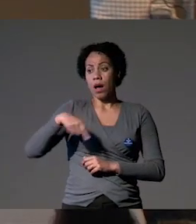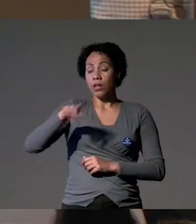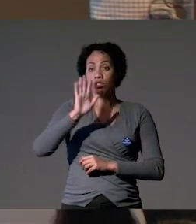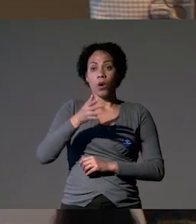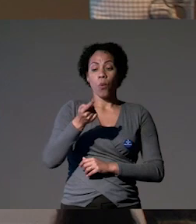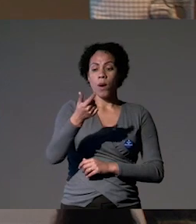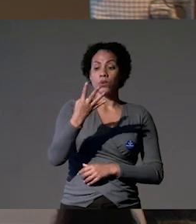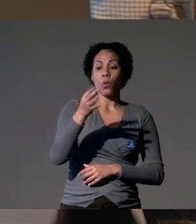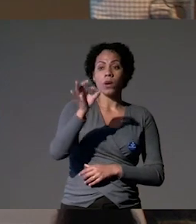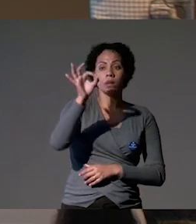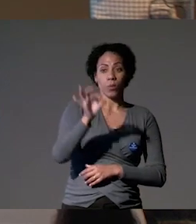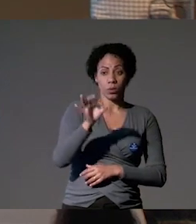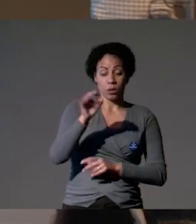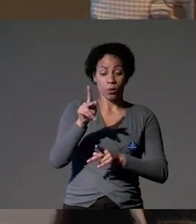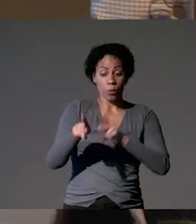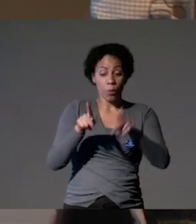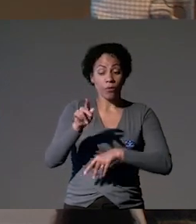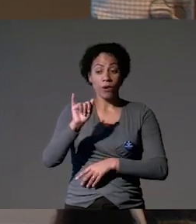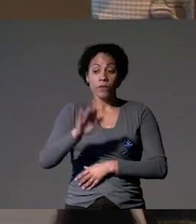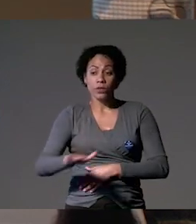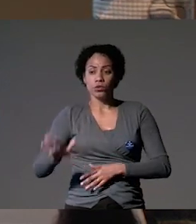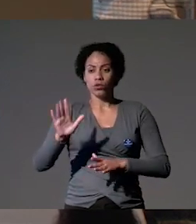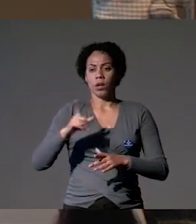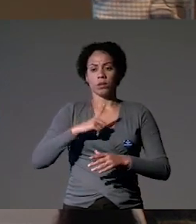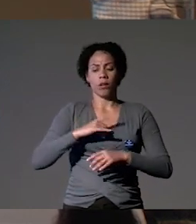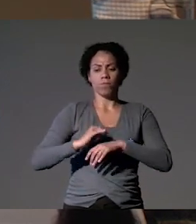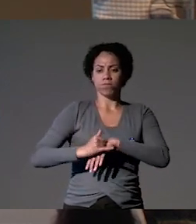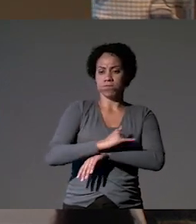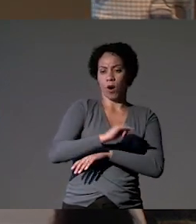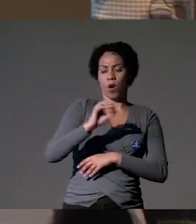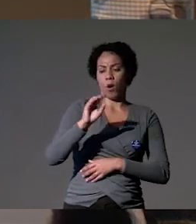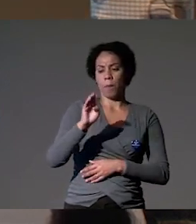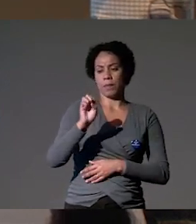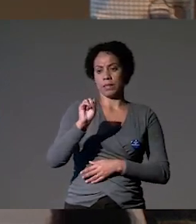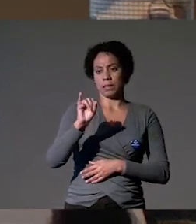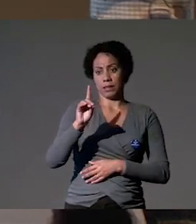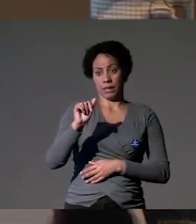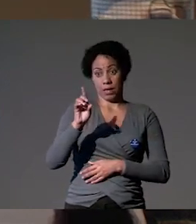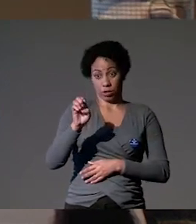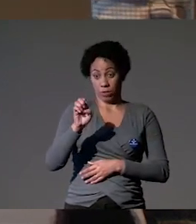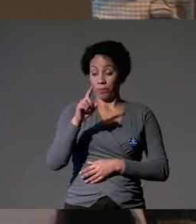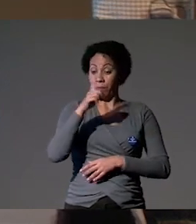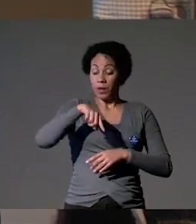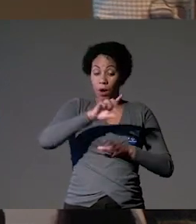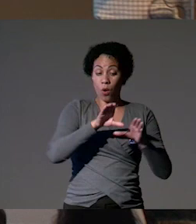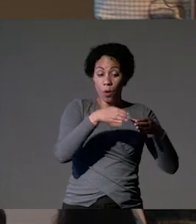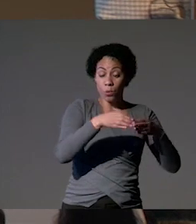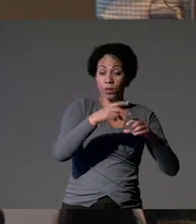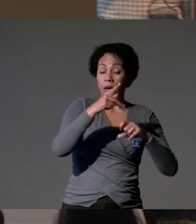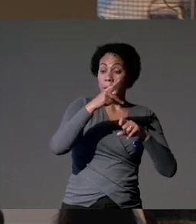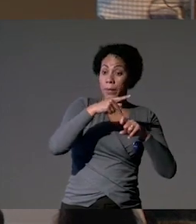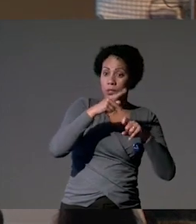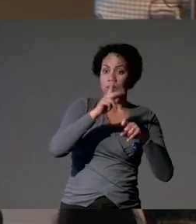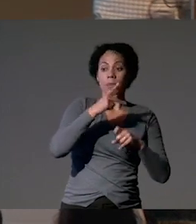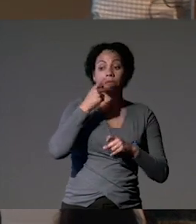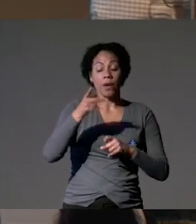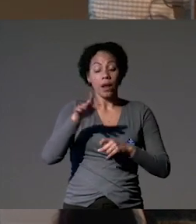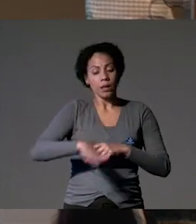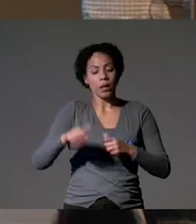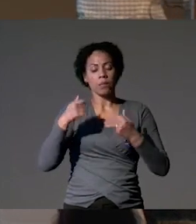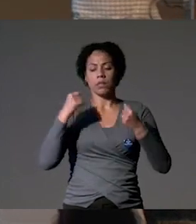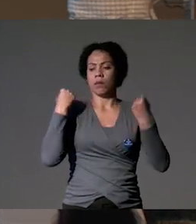da população infantil com obesidade. As recomendações da Sociedade de Pediatria são de fazer atividade física 1 hora e meia por